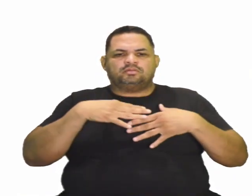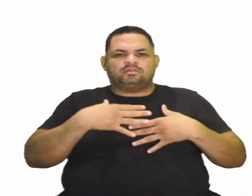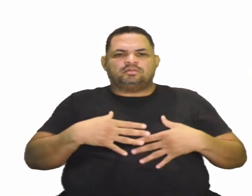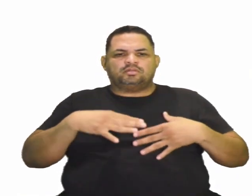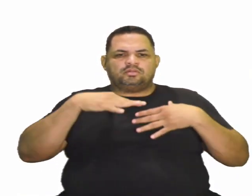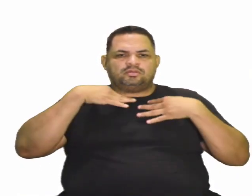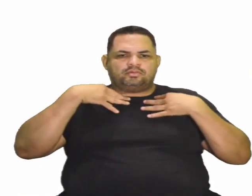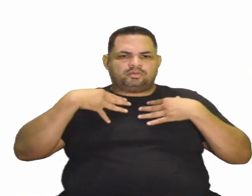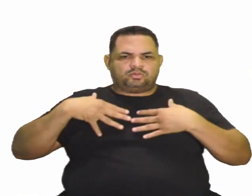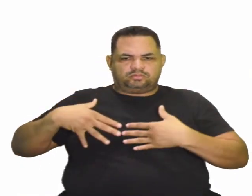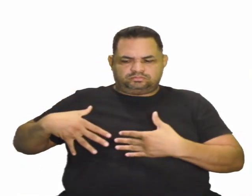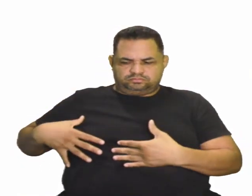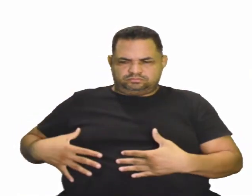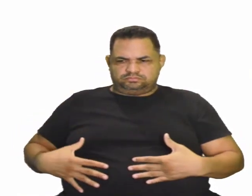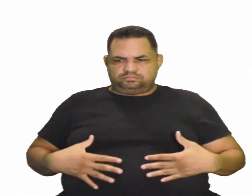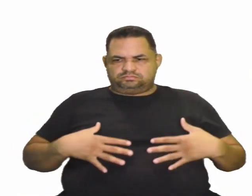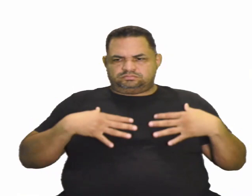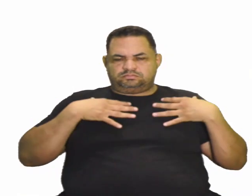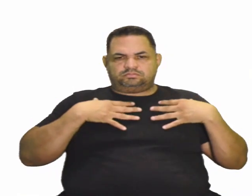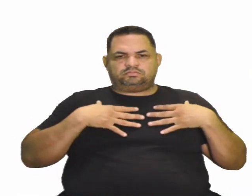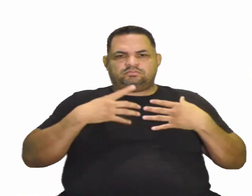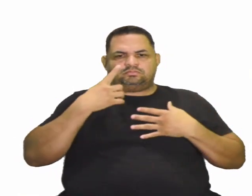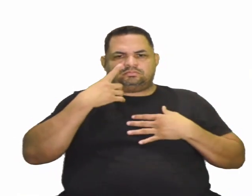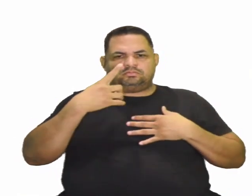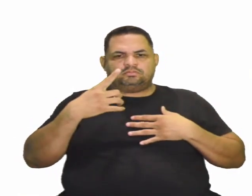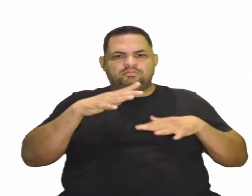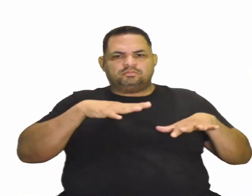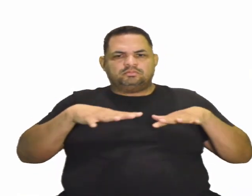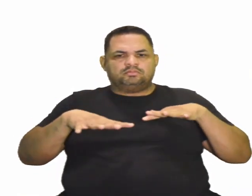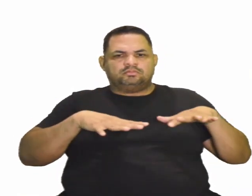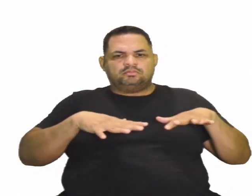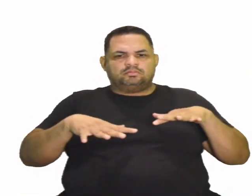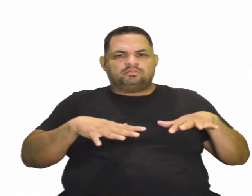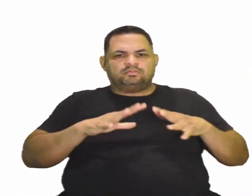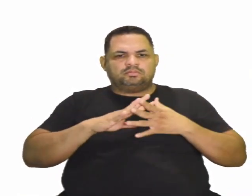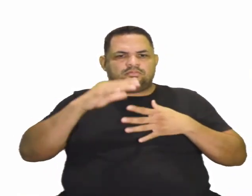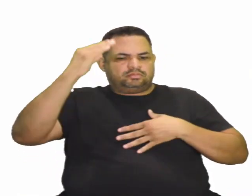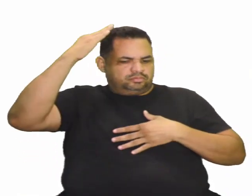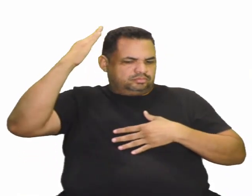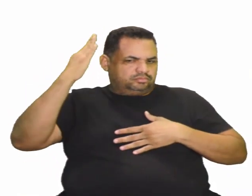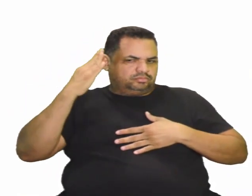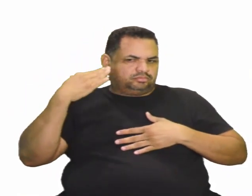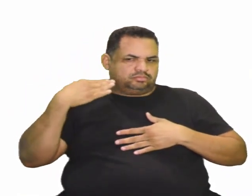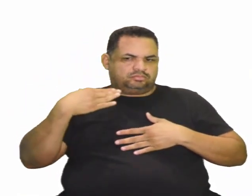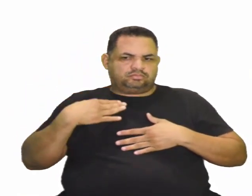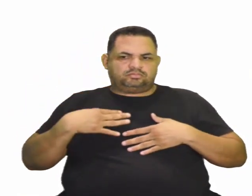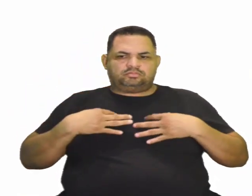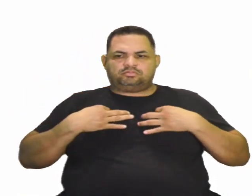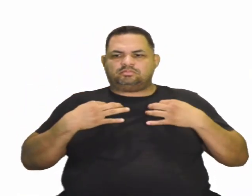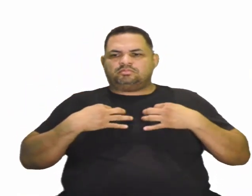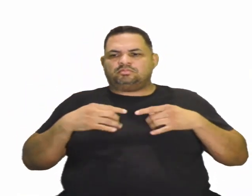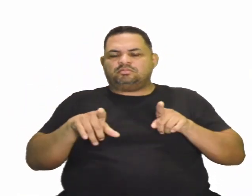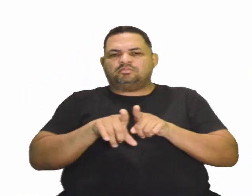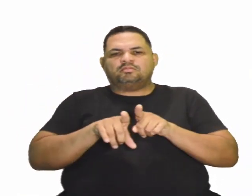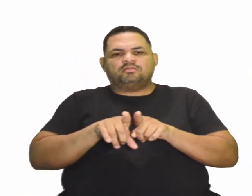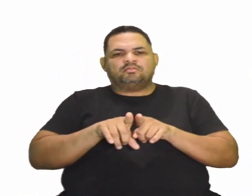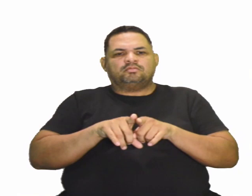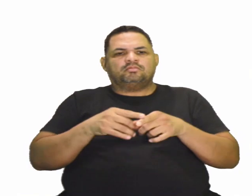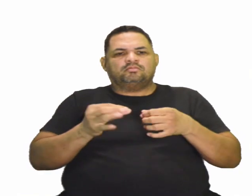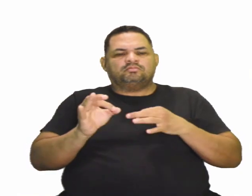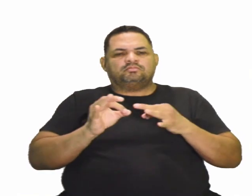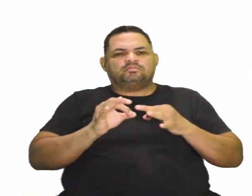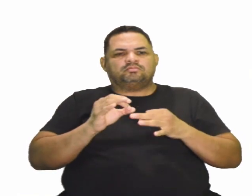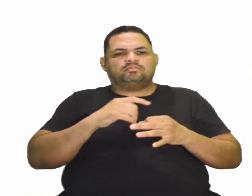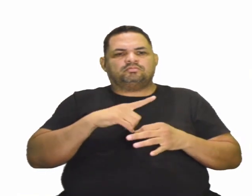da deusa, né? E aí nós observamos muito movimento, tanto nos cabelos como no tecido. Porém, há